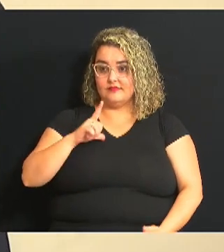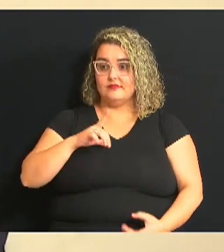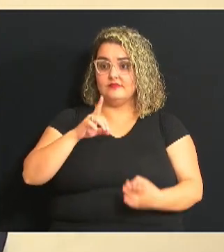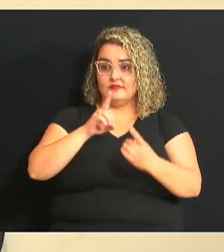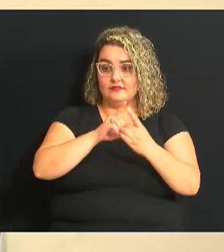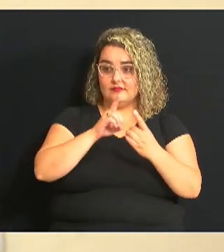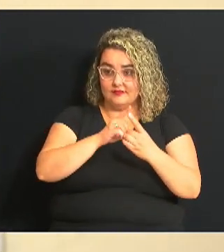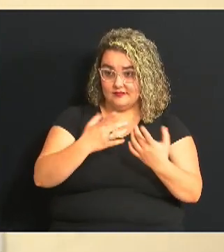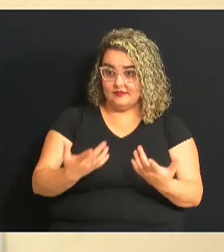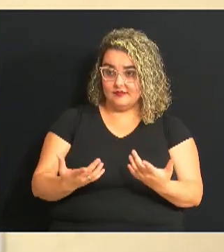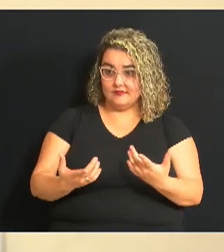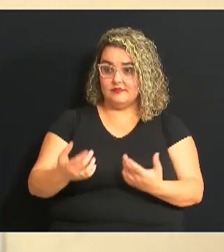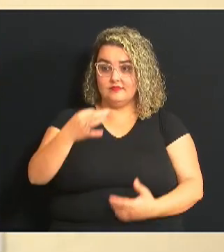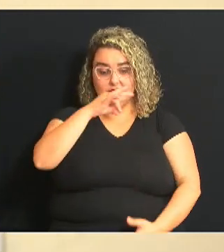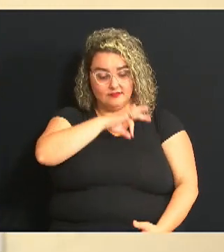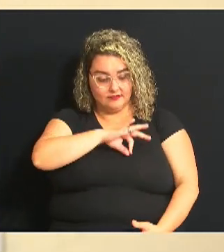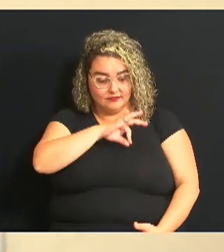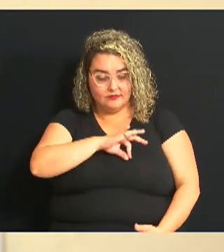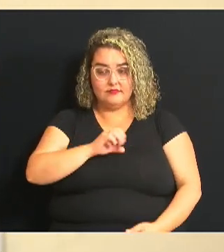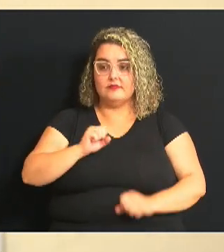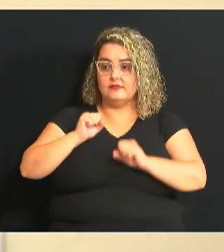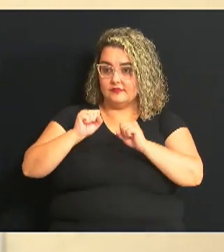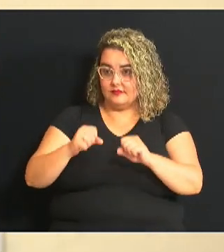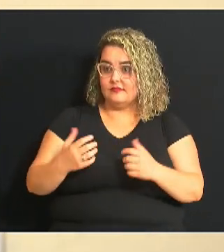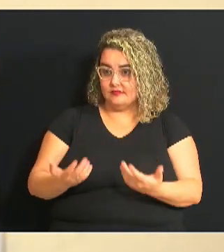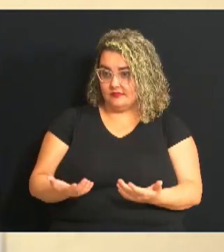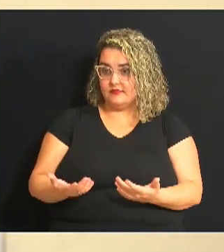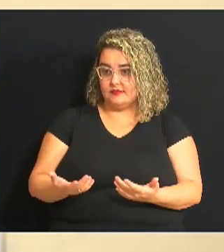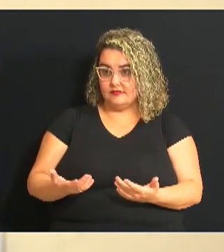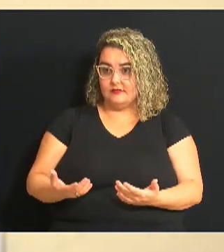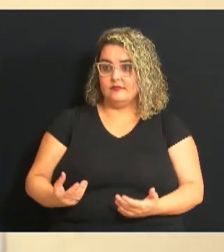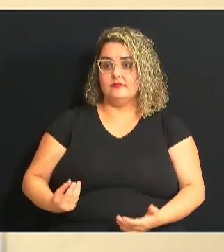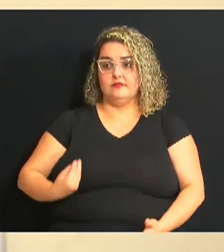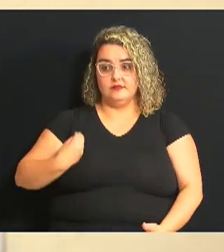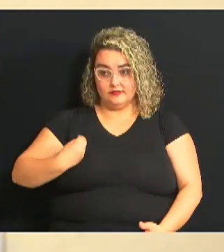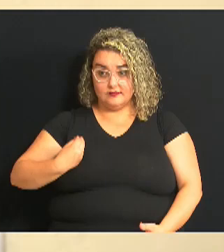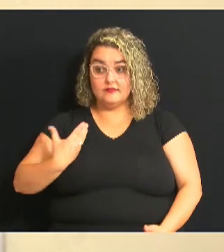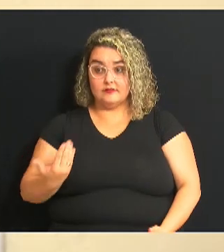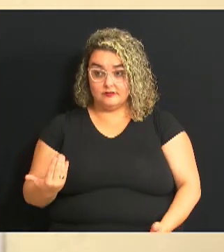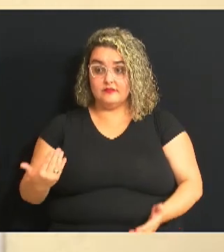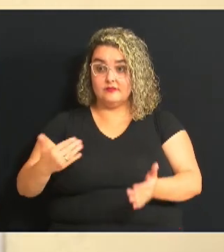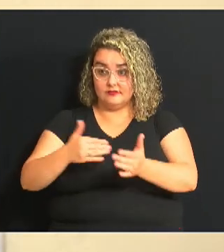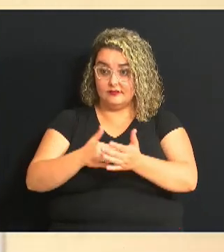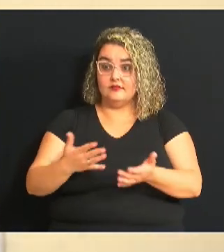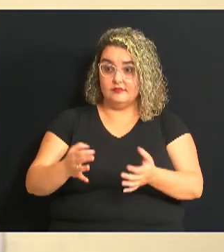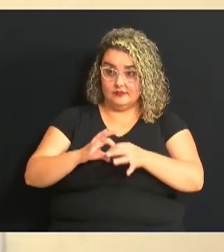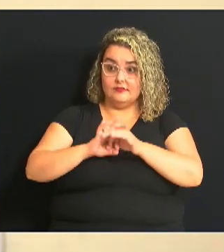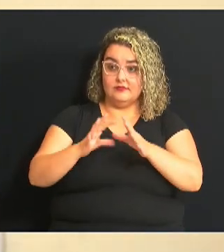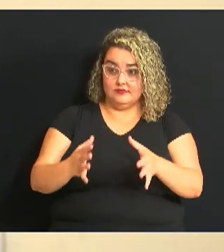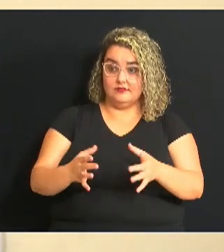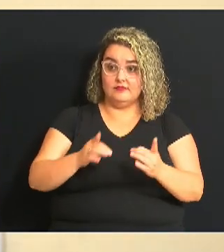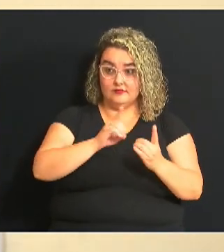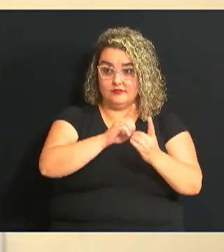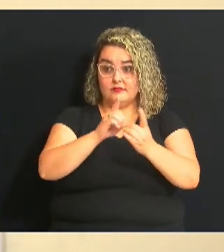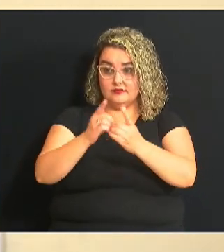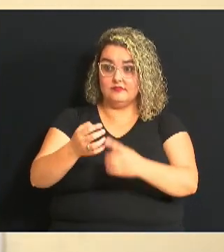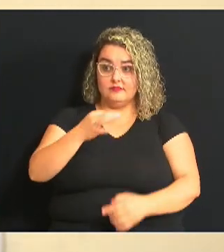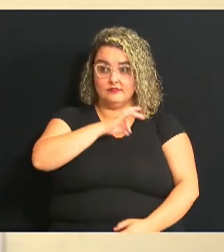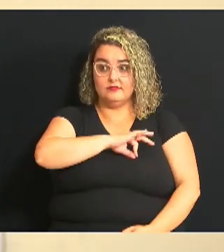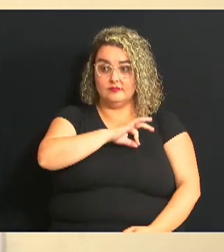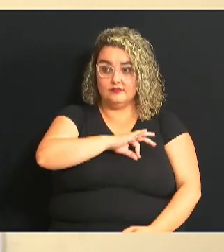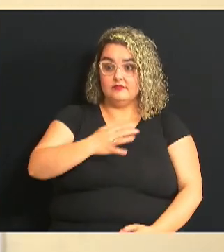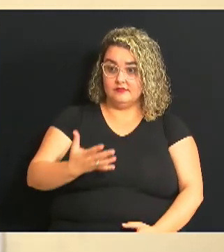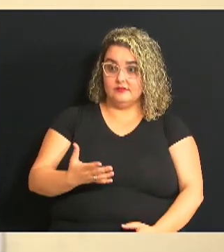atendimento remunerado, para que a gente possa sobreviver e até, inclusive, permitir o atendimento remunerado, que a gente